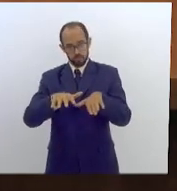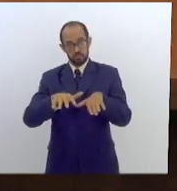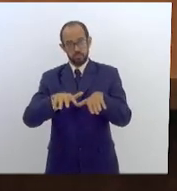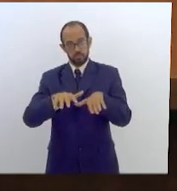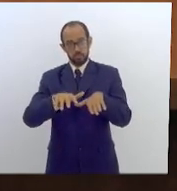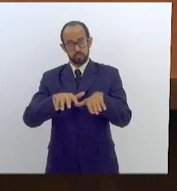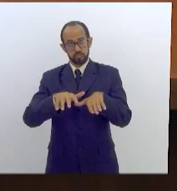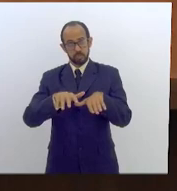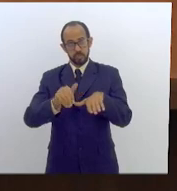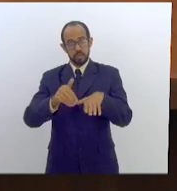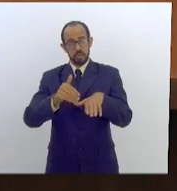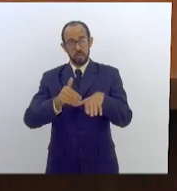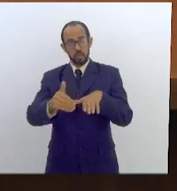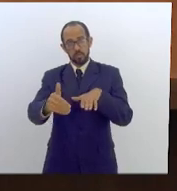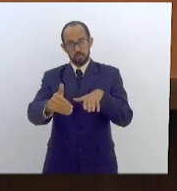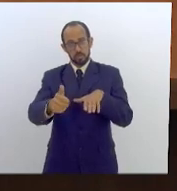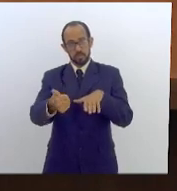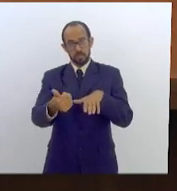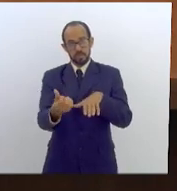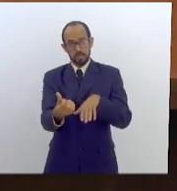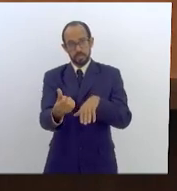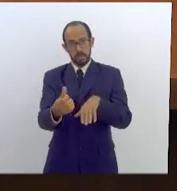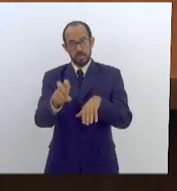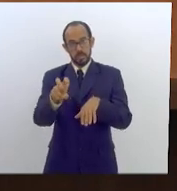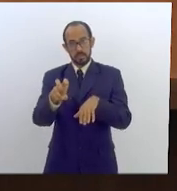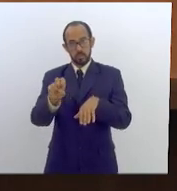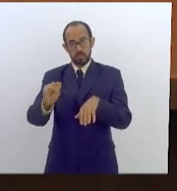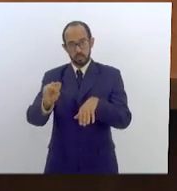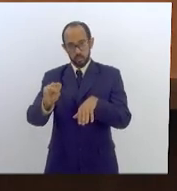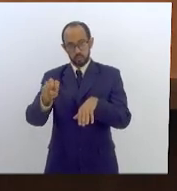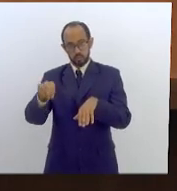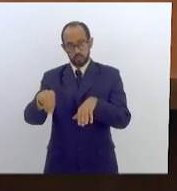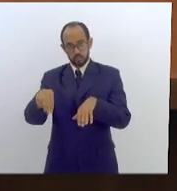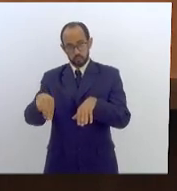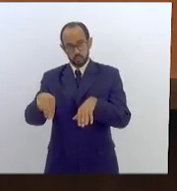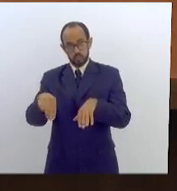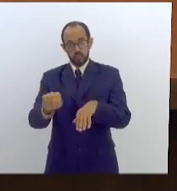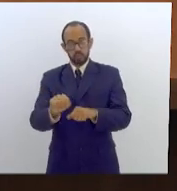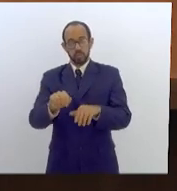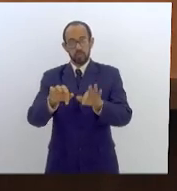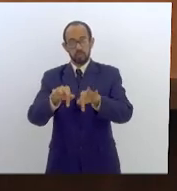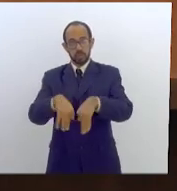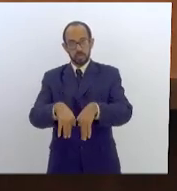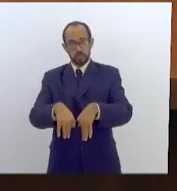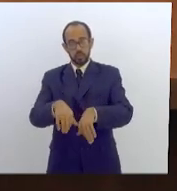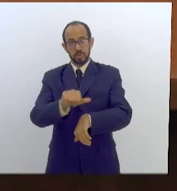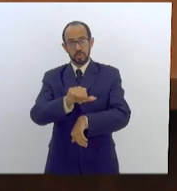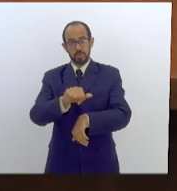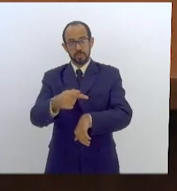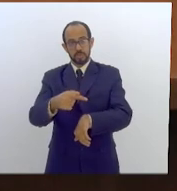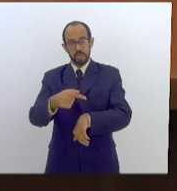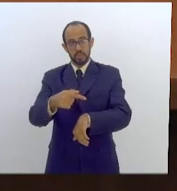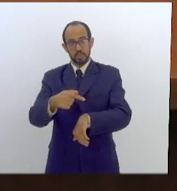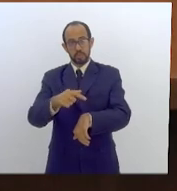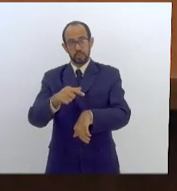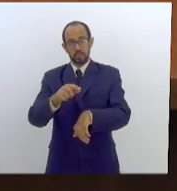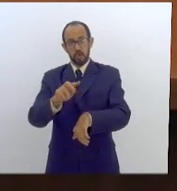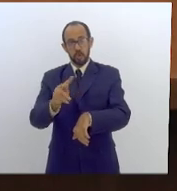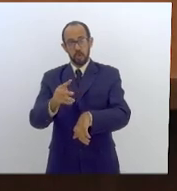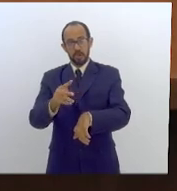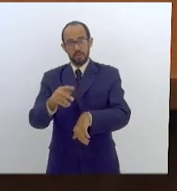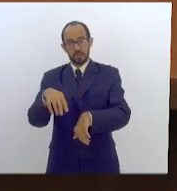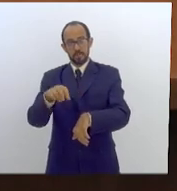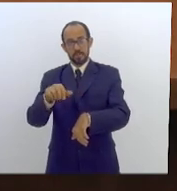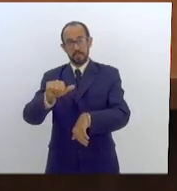que é iniciada às 16 horas e 58 minutos encerrou suas 17 horas e 10